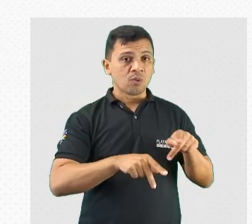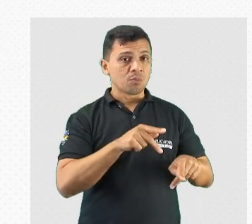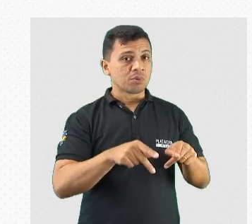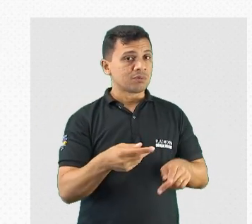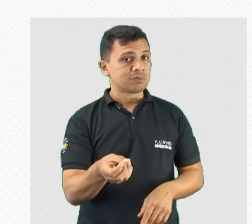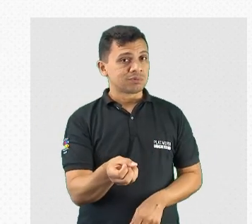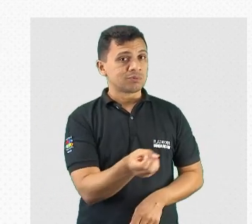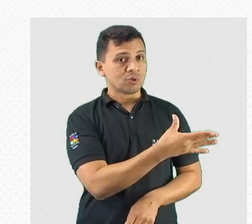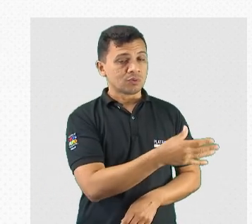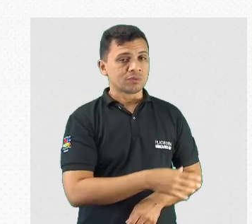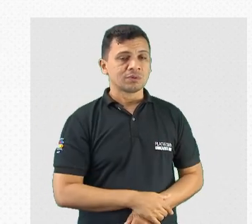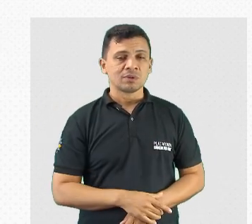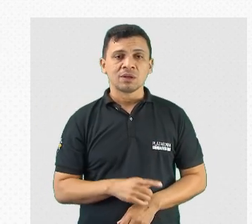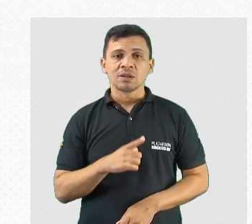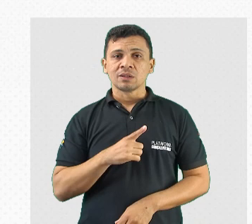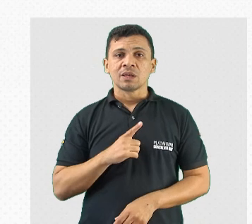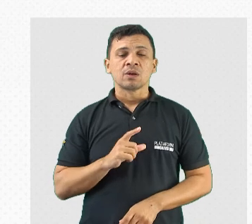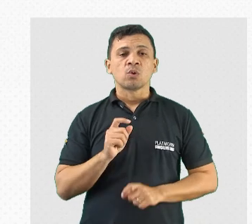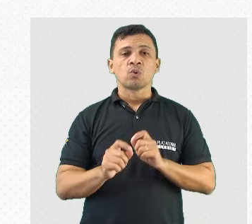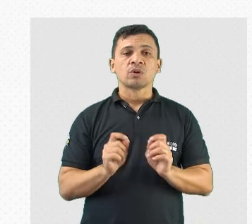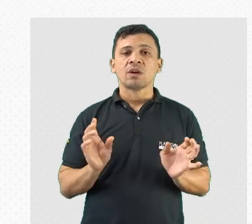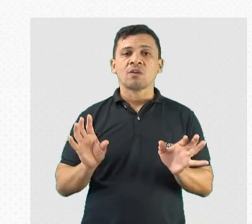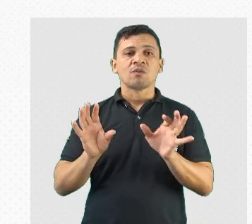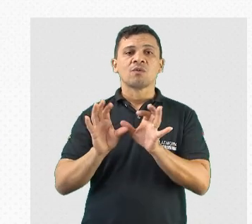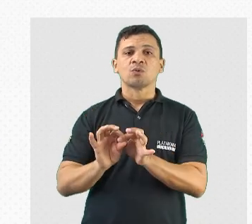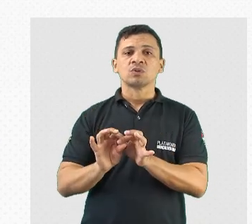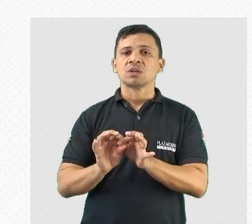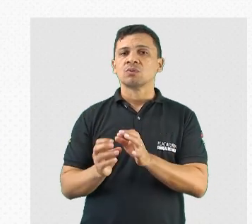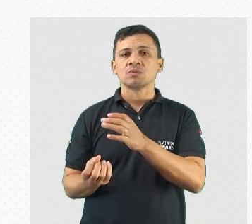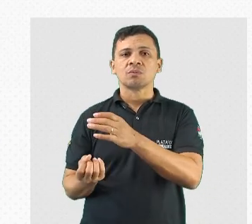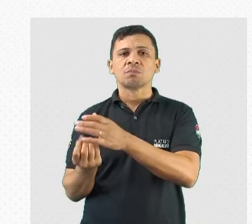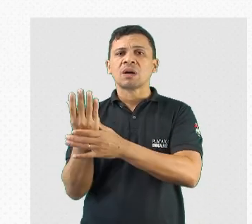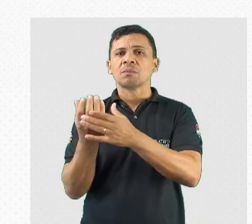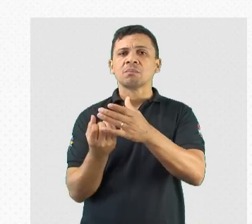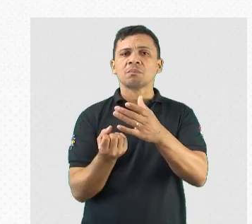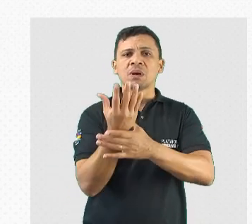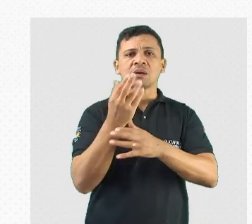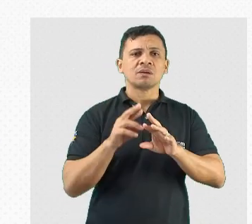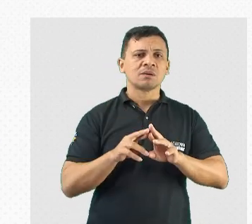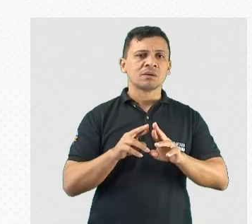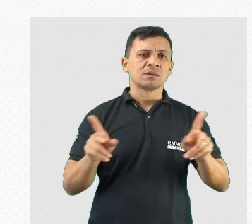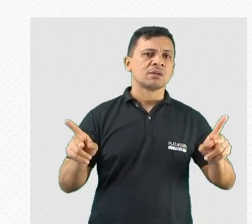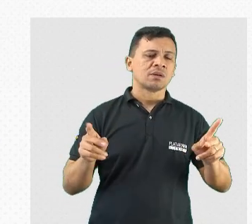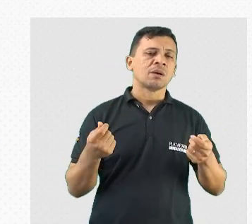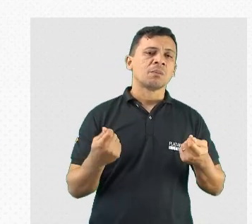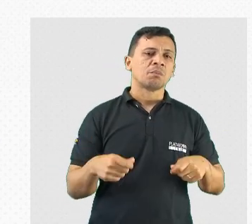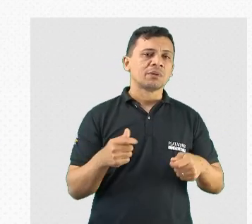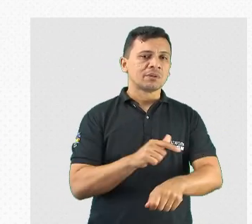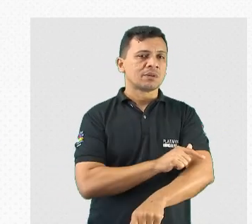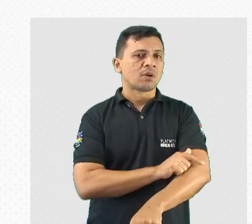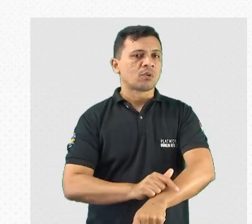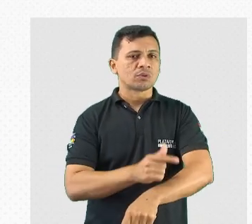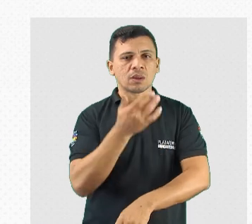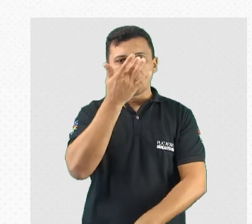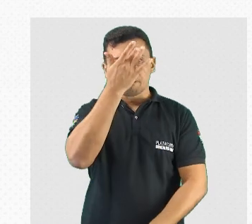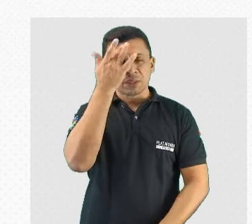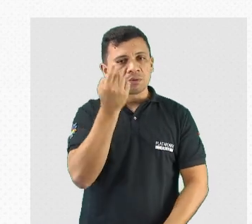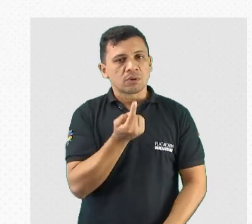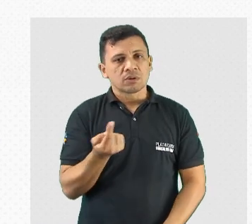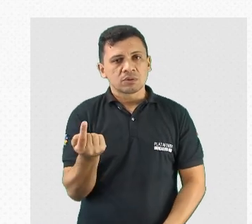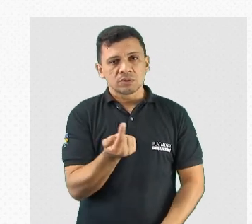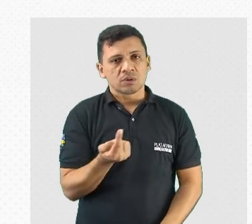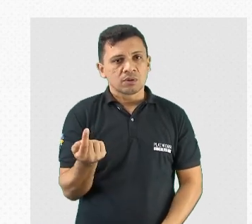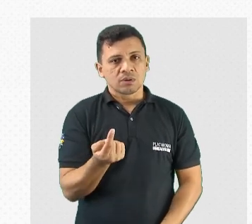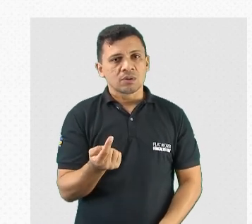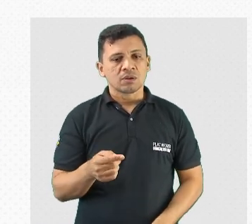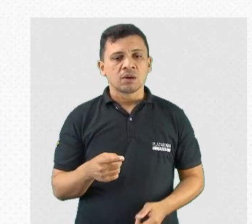que é fruto de fusão de matrizes diferenciadas e que tem que se comportar como uma gente só, sem se apegar a nenhum passado. O